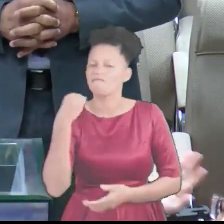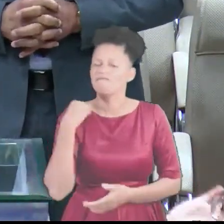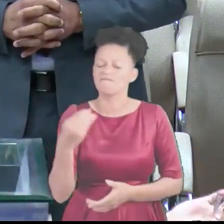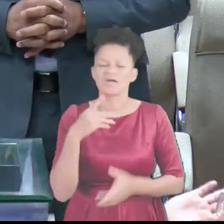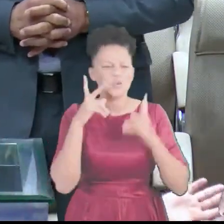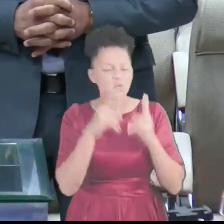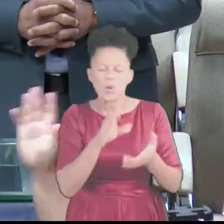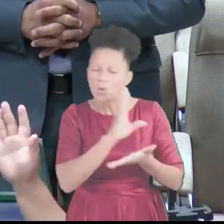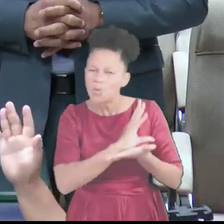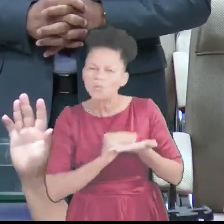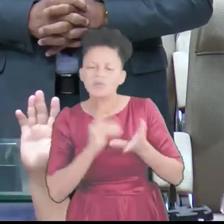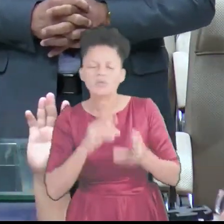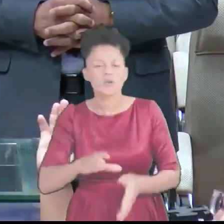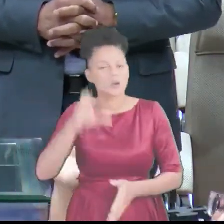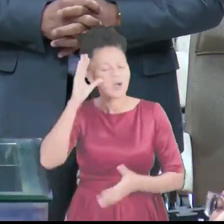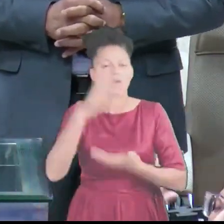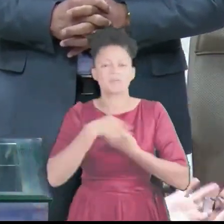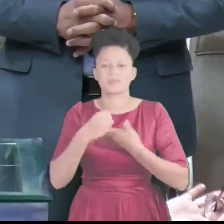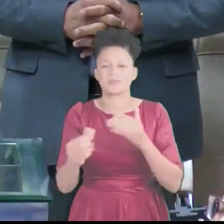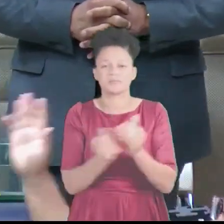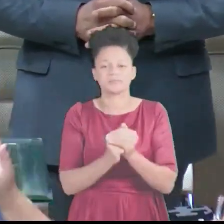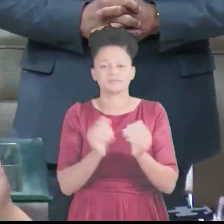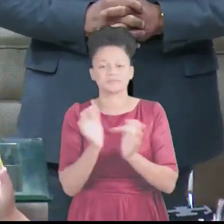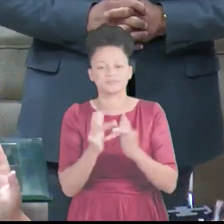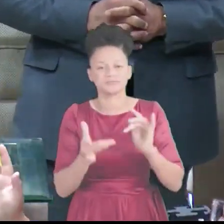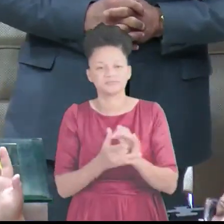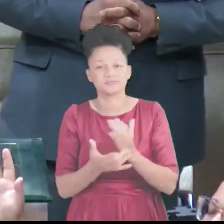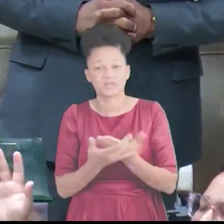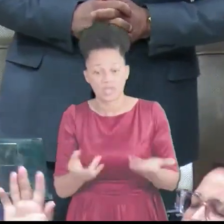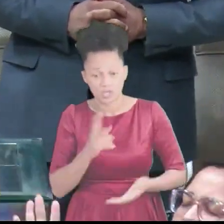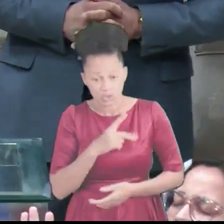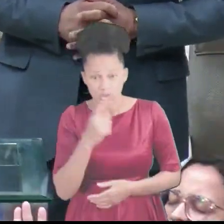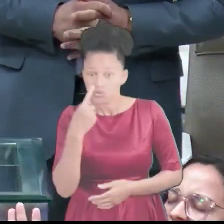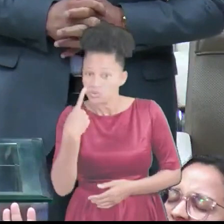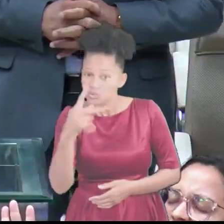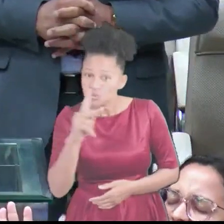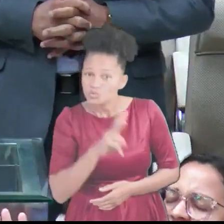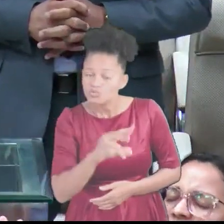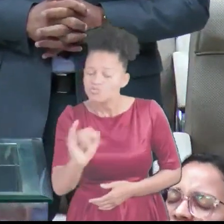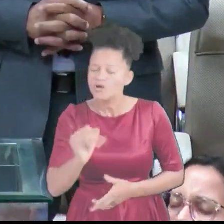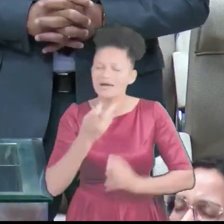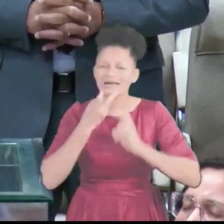é Ezequiel? Dá outro amém para Jesus. Tu vai gritar.